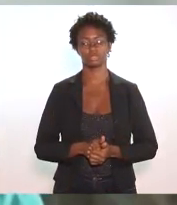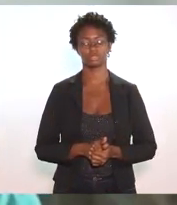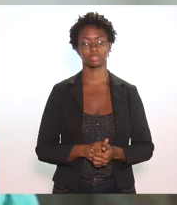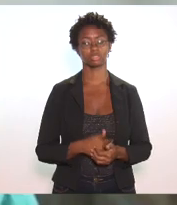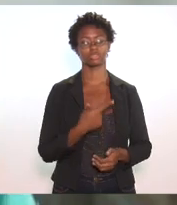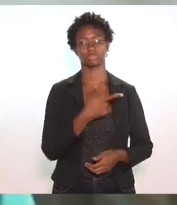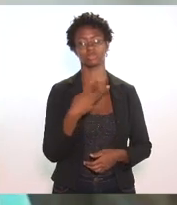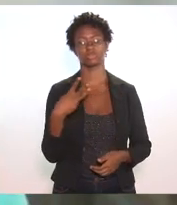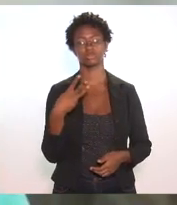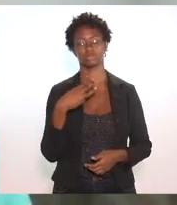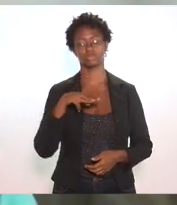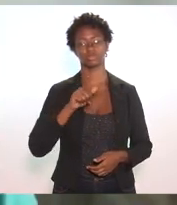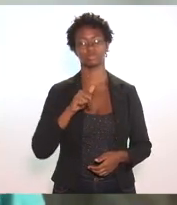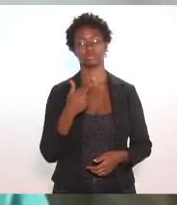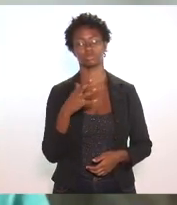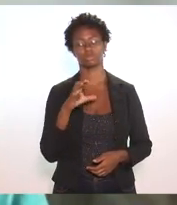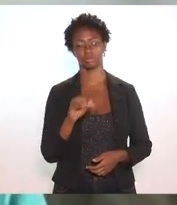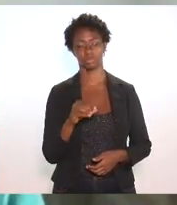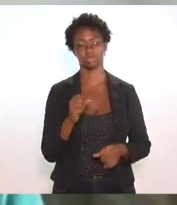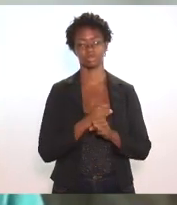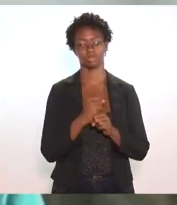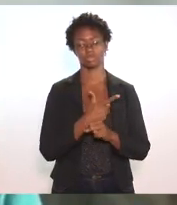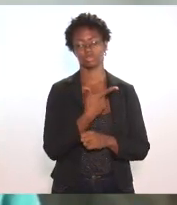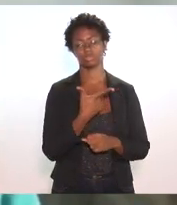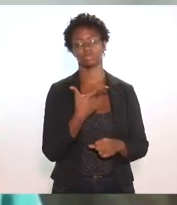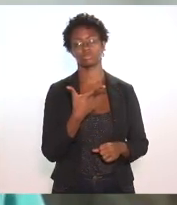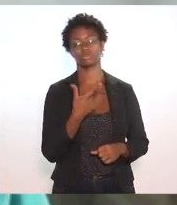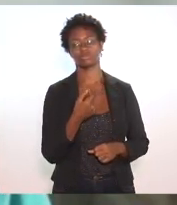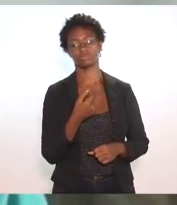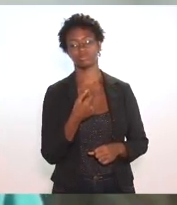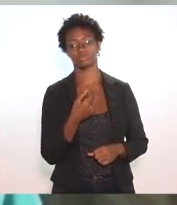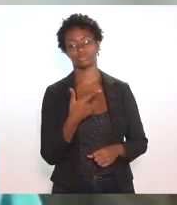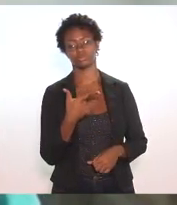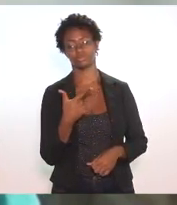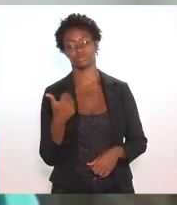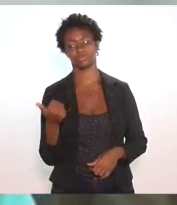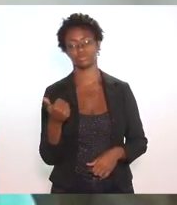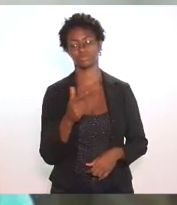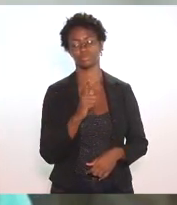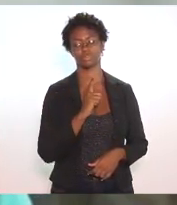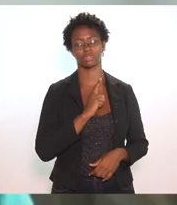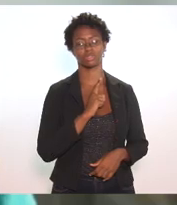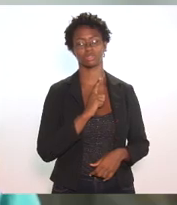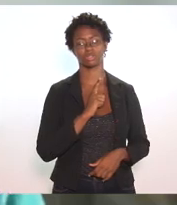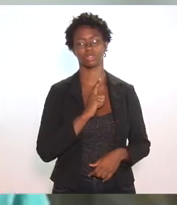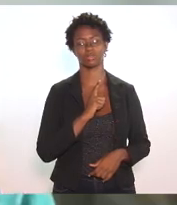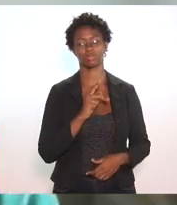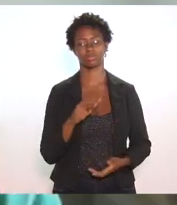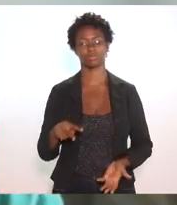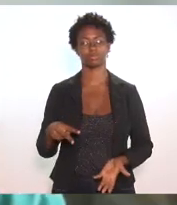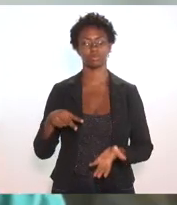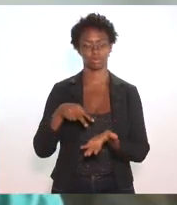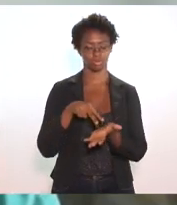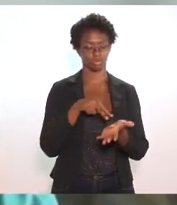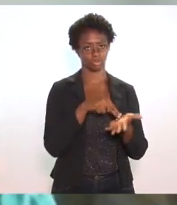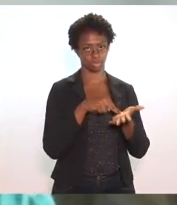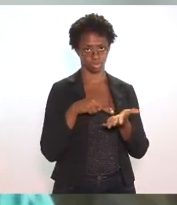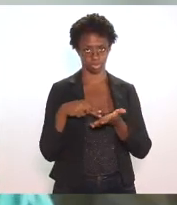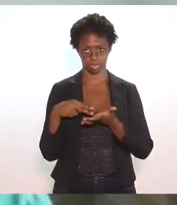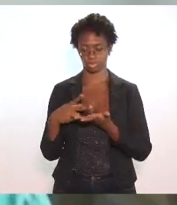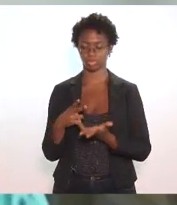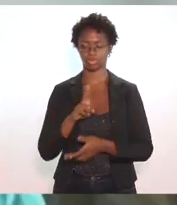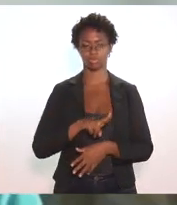de março de 21, ontem, sobre ocupação dos leitos